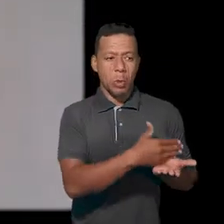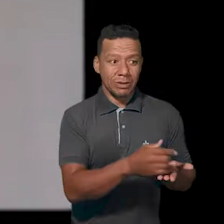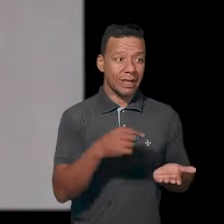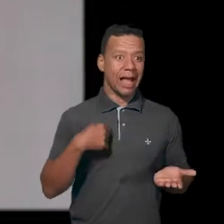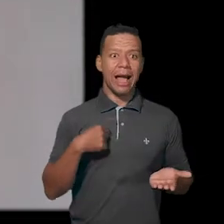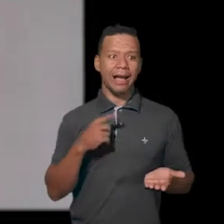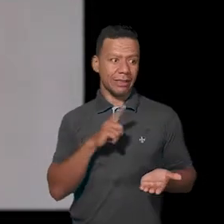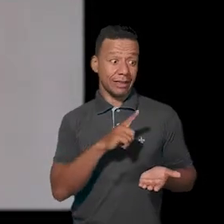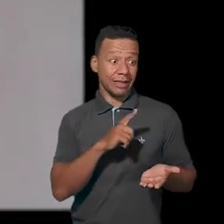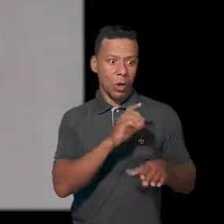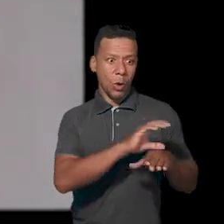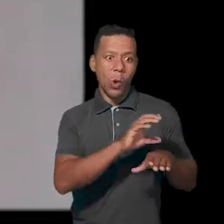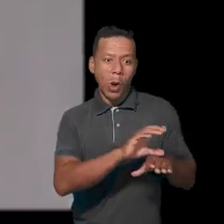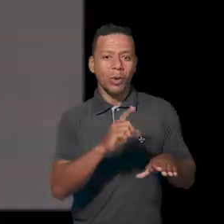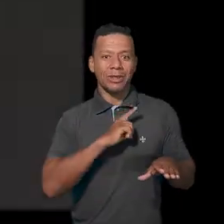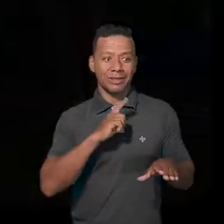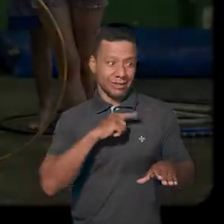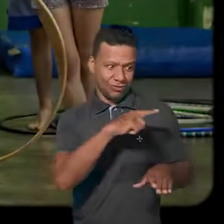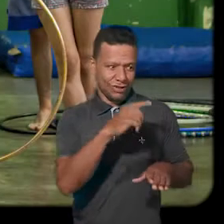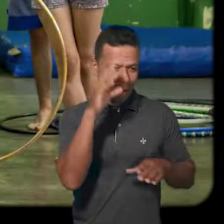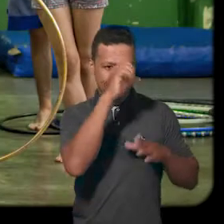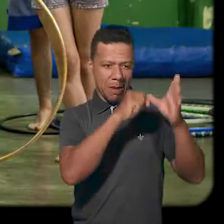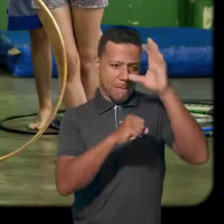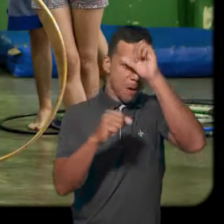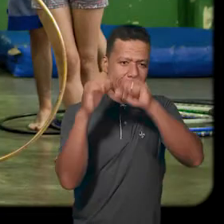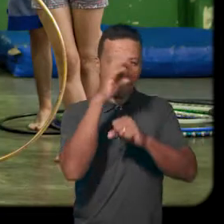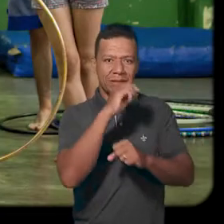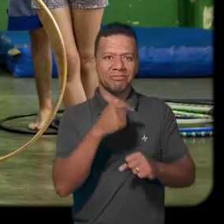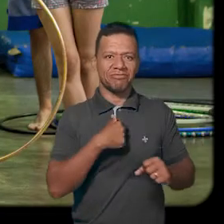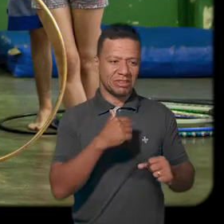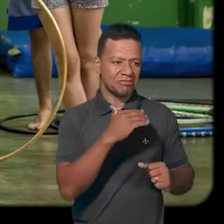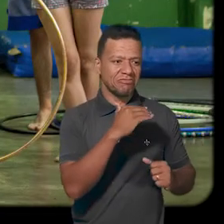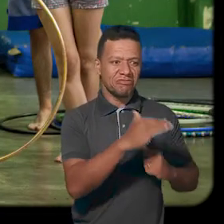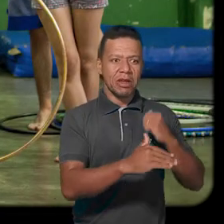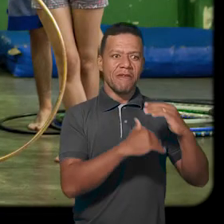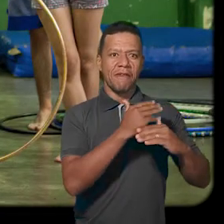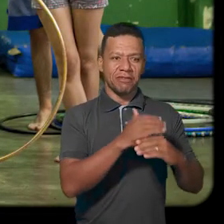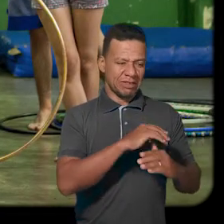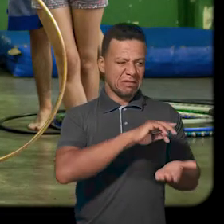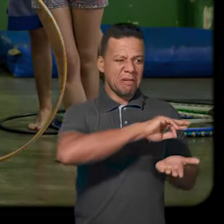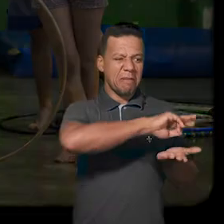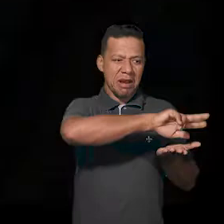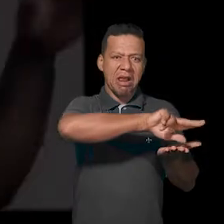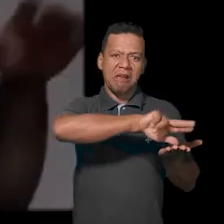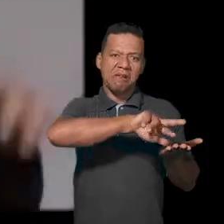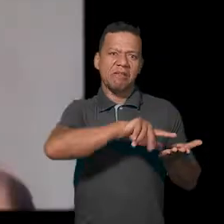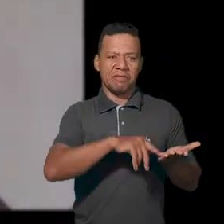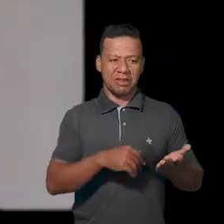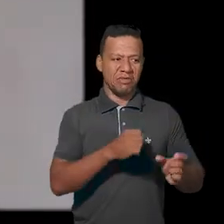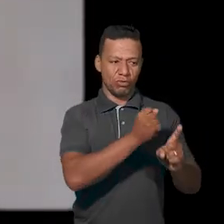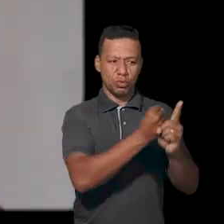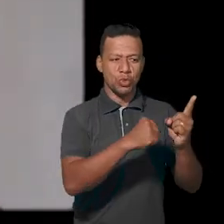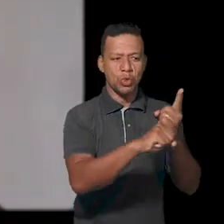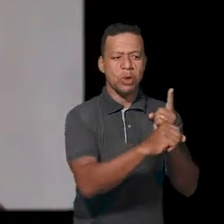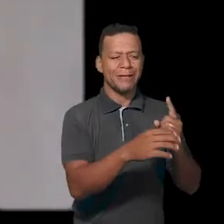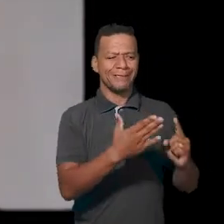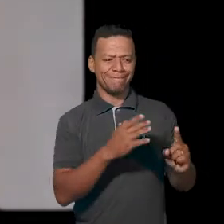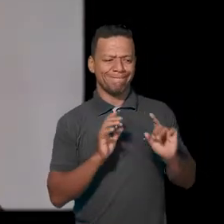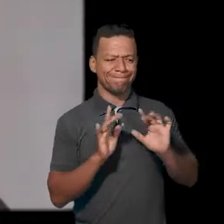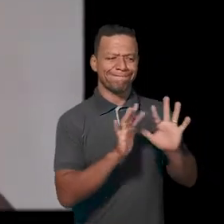de, tem um curso de circo, vou aprender. Tipo, tinha muitas áreas socioculturais, assim, né?